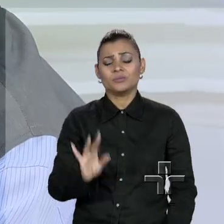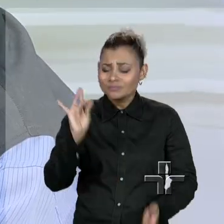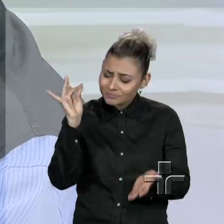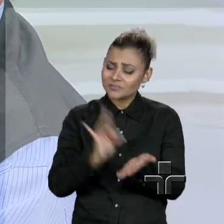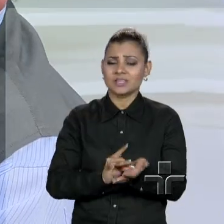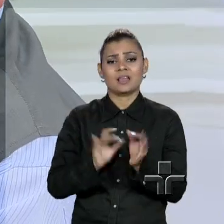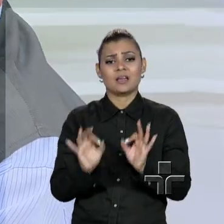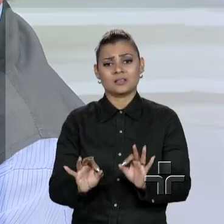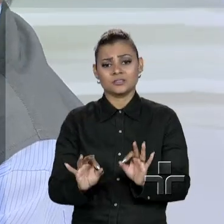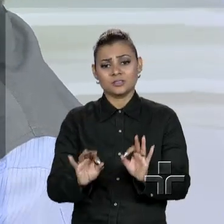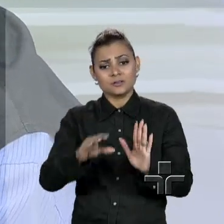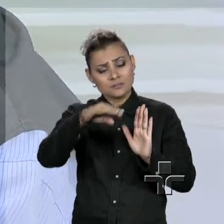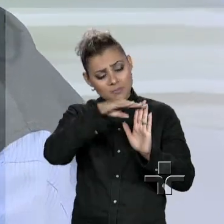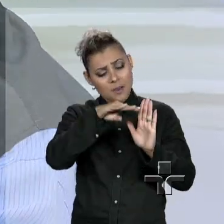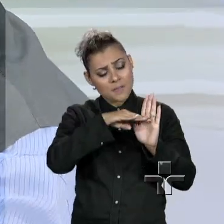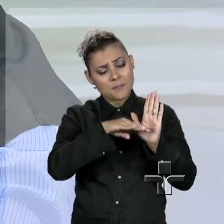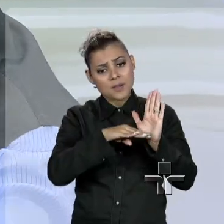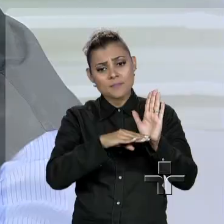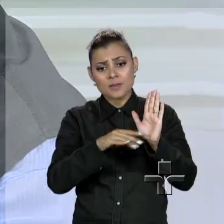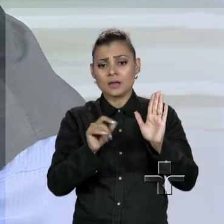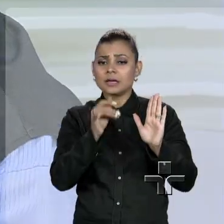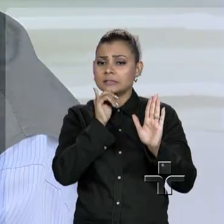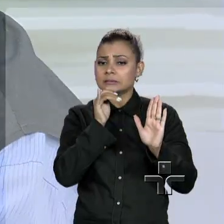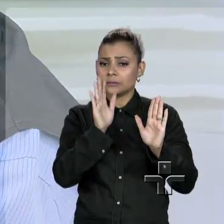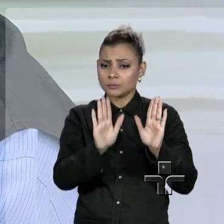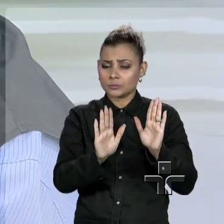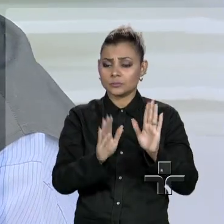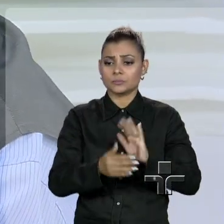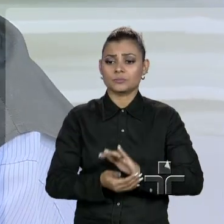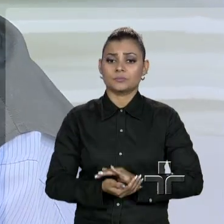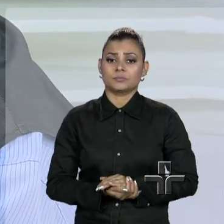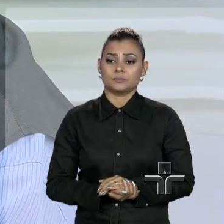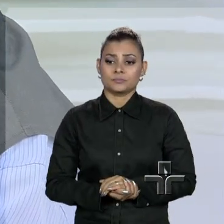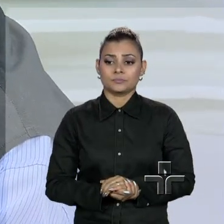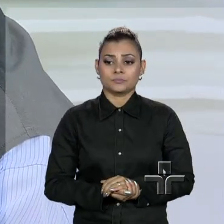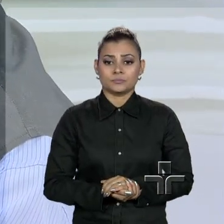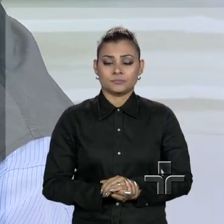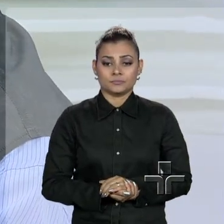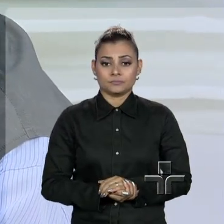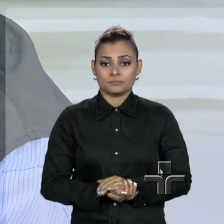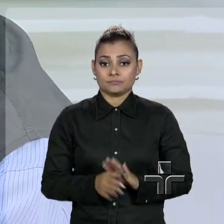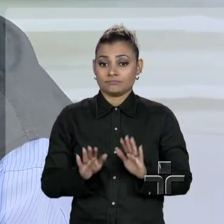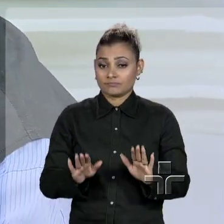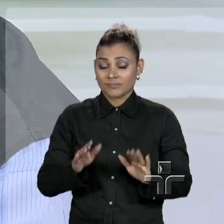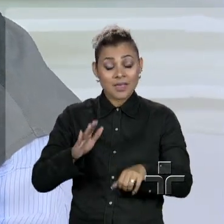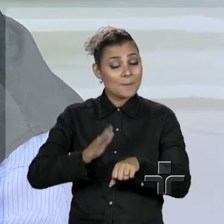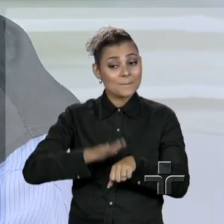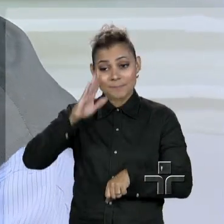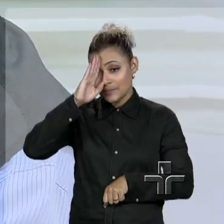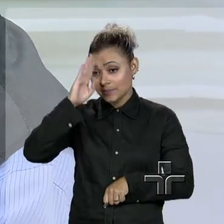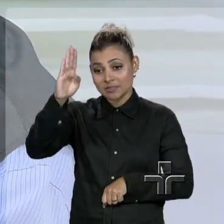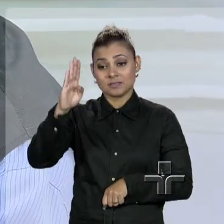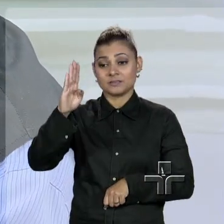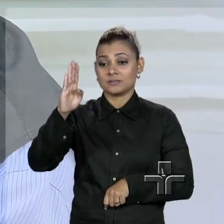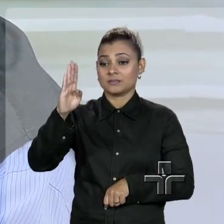ela é muito bem pensada. Só para dar um exemplo, governo. A maior crítica é